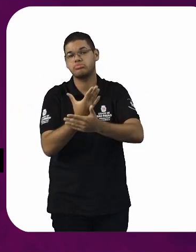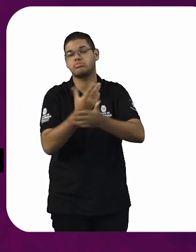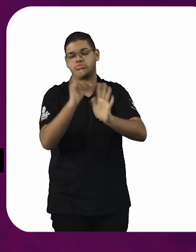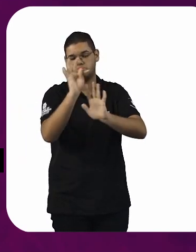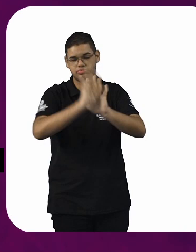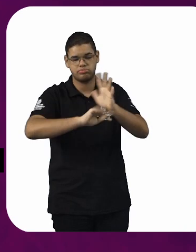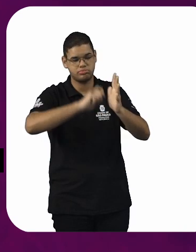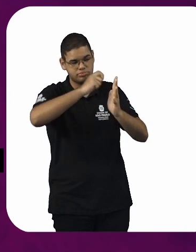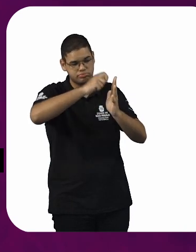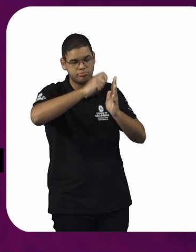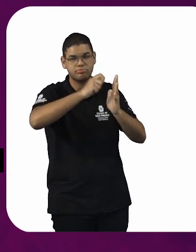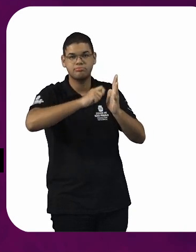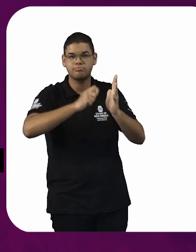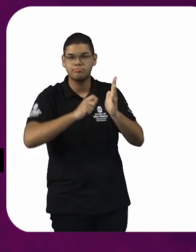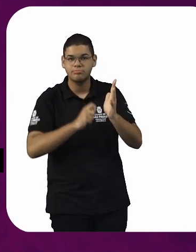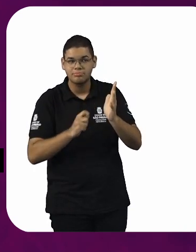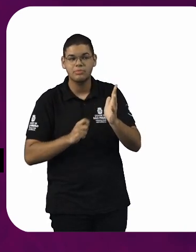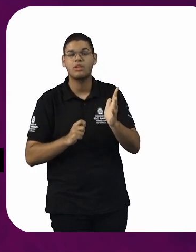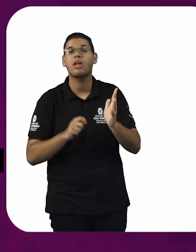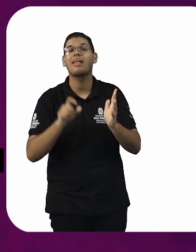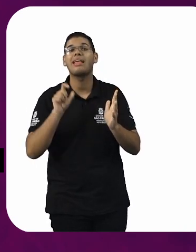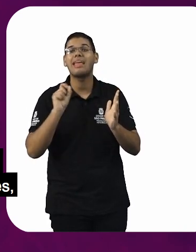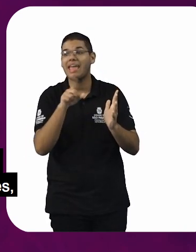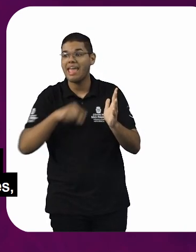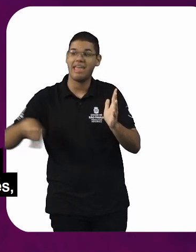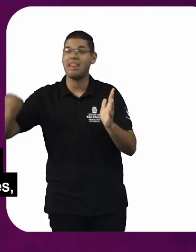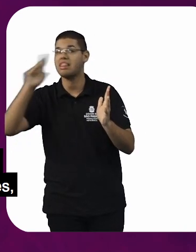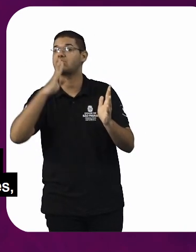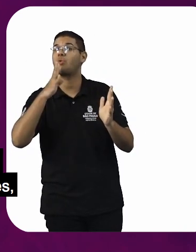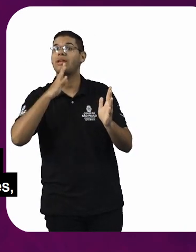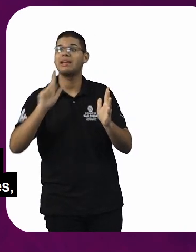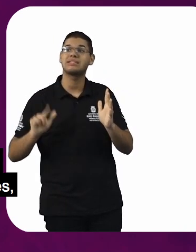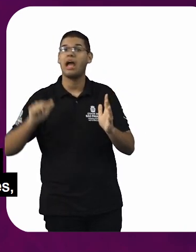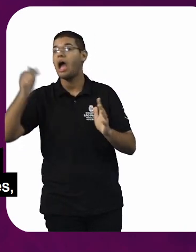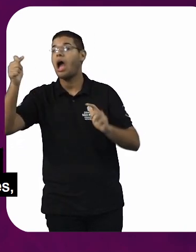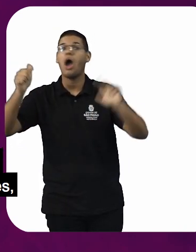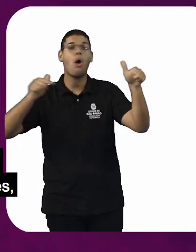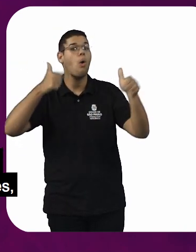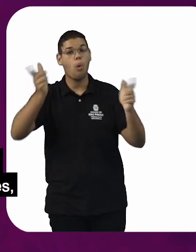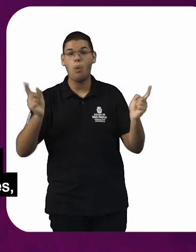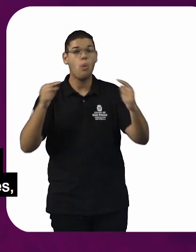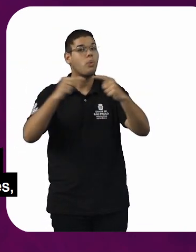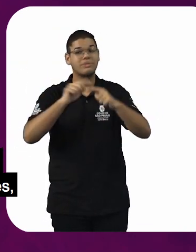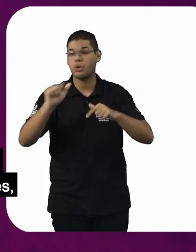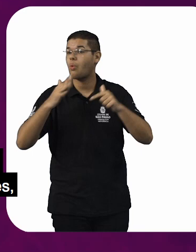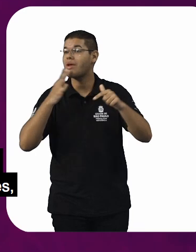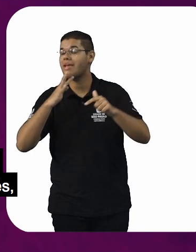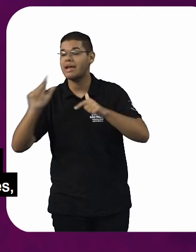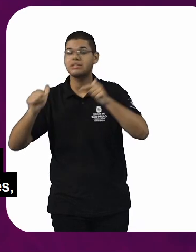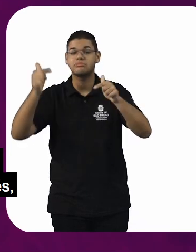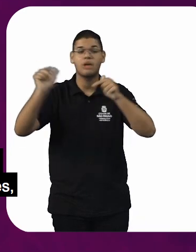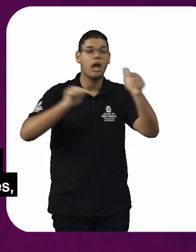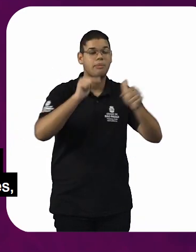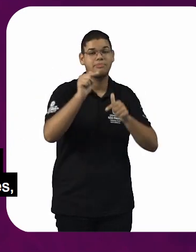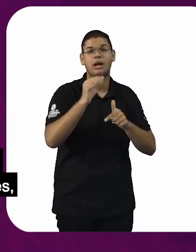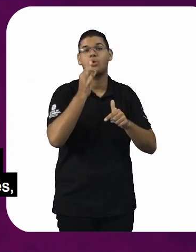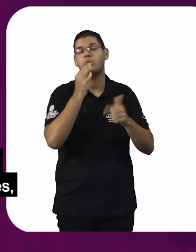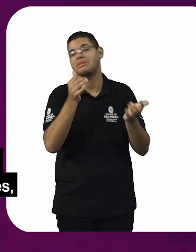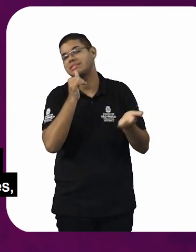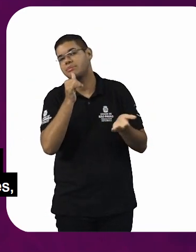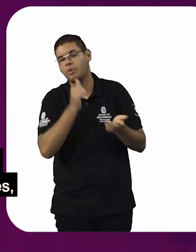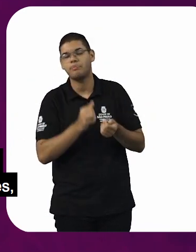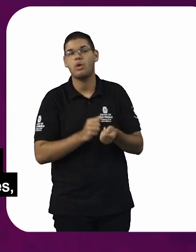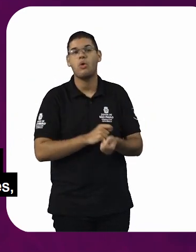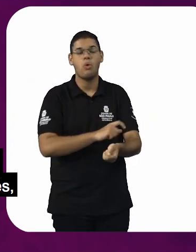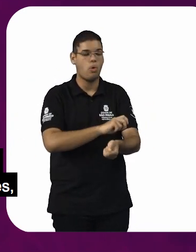corpus é que ela reconhece outras condutas. Ela objetifica também como tipo de racismo, como o racismo recreativo.